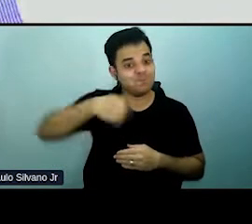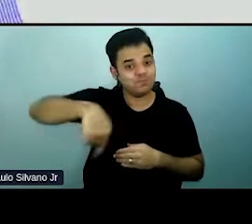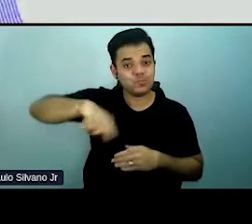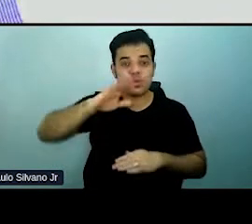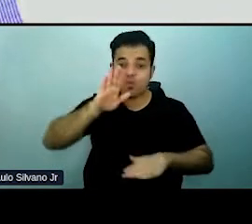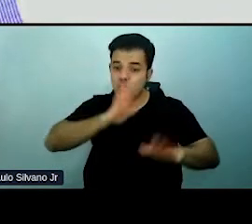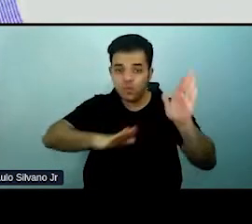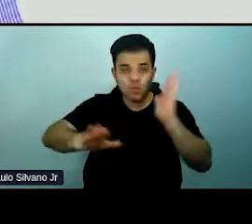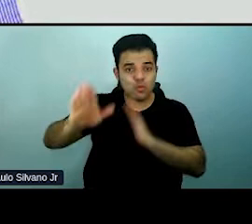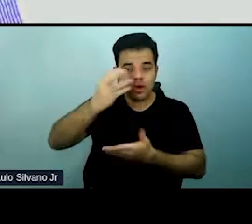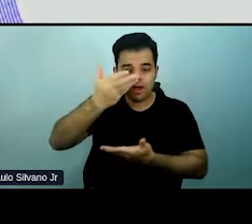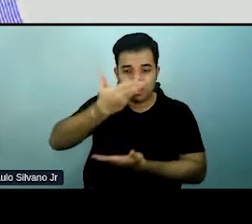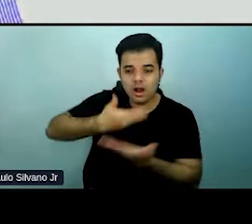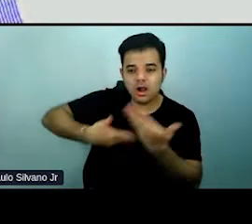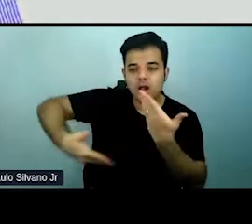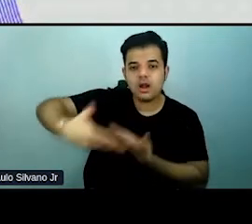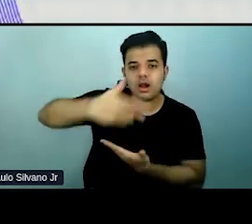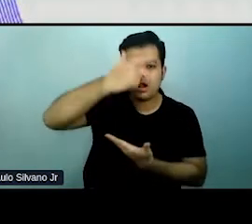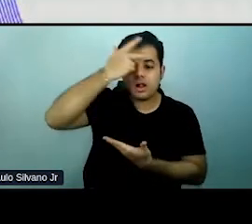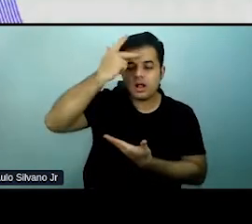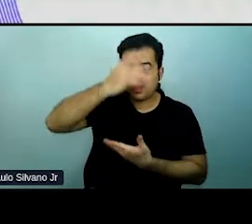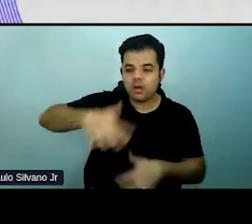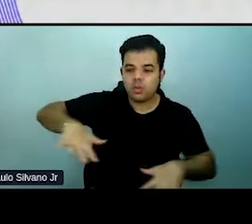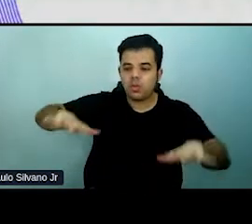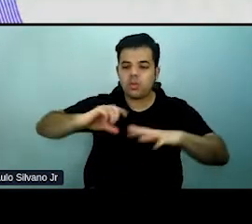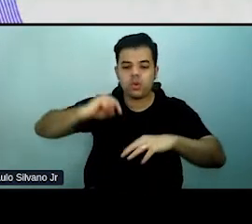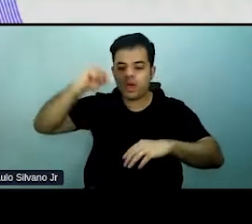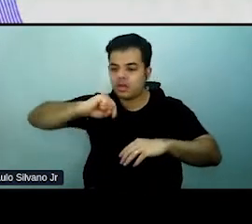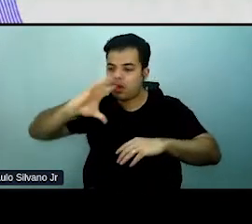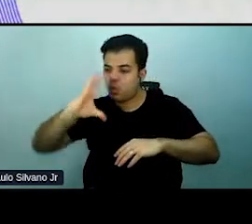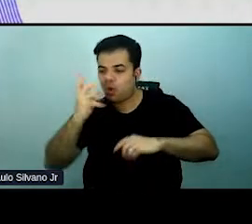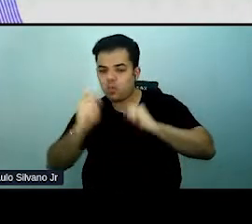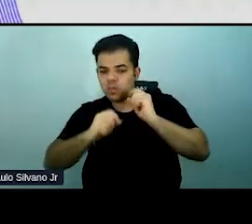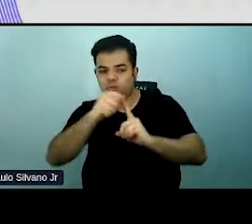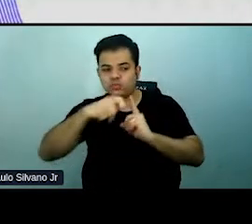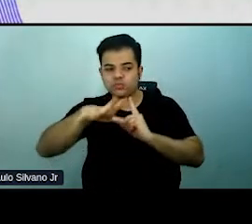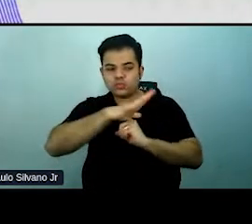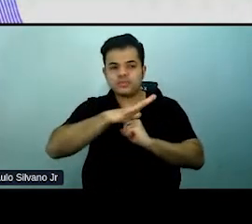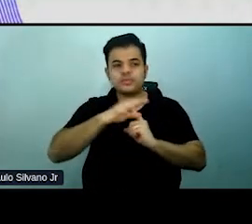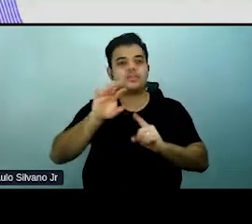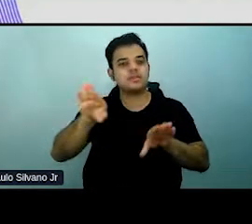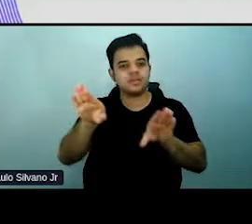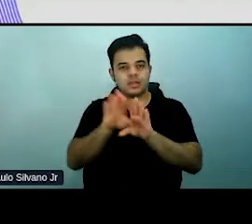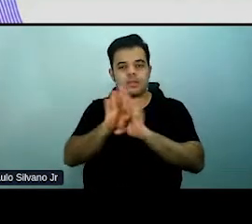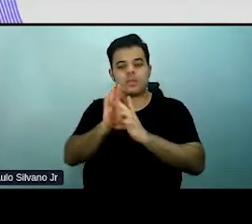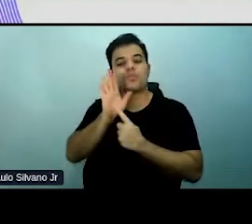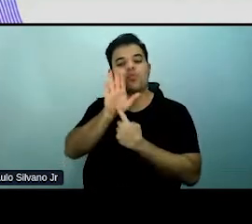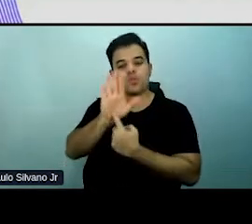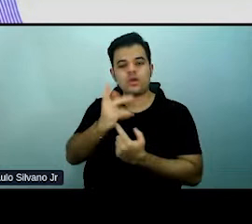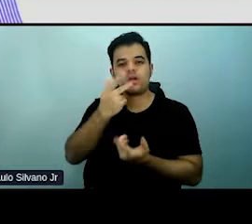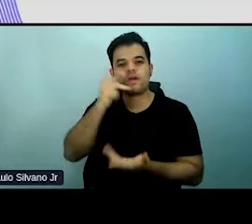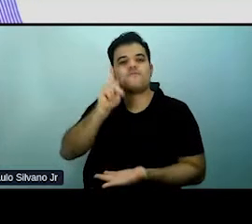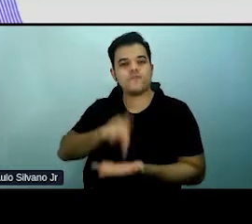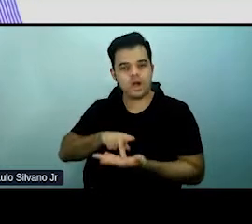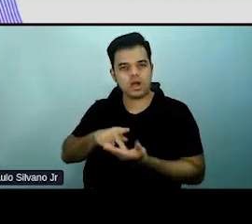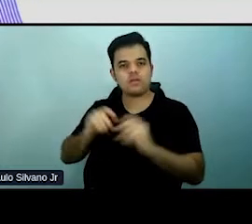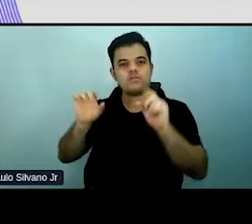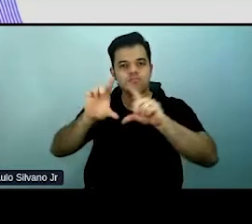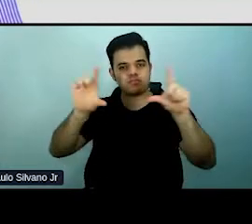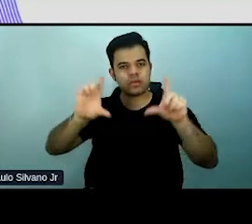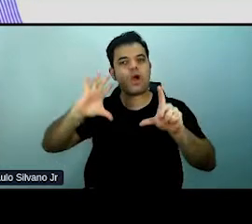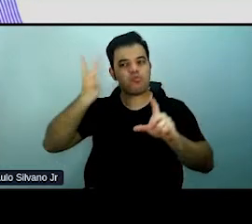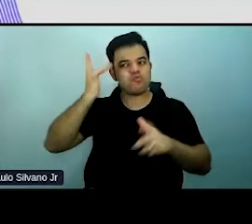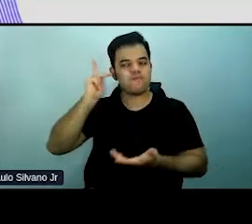cuidado de dividir com as pessoas o que está acontecendo. Então, por exemplo, a gente trouxe fatos, não são coisas que